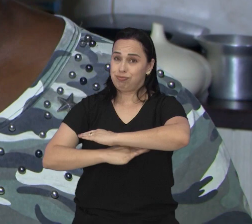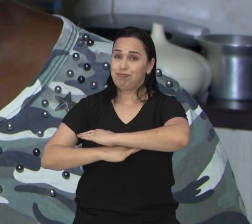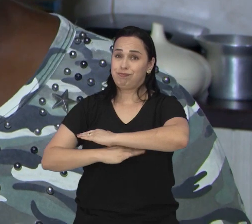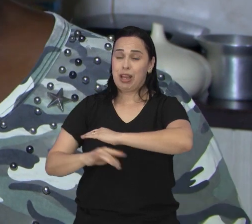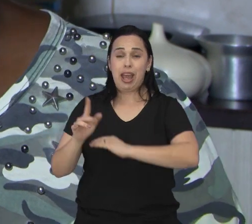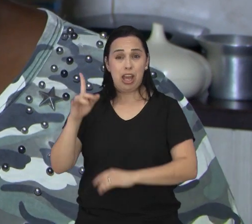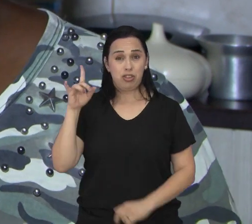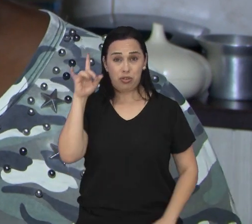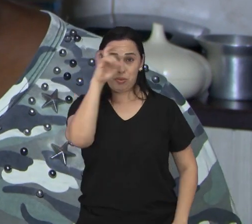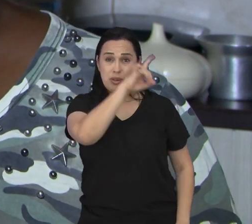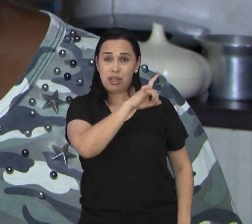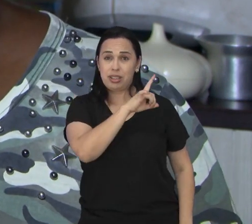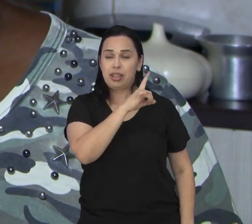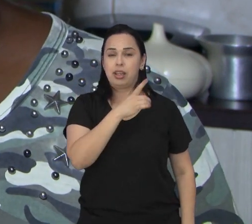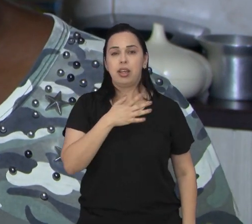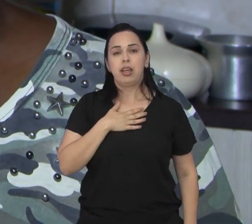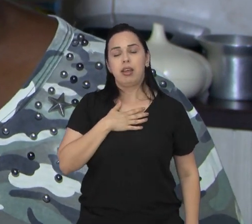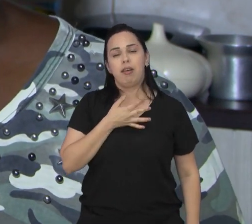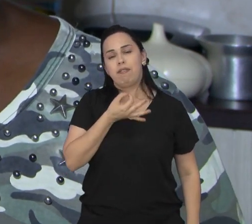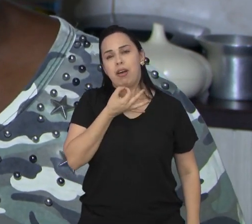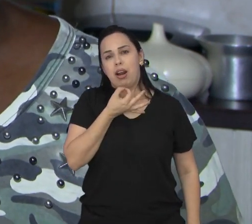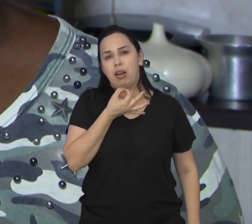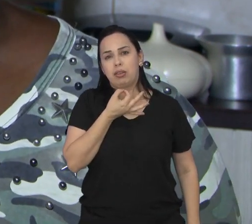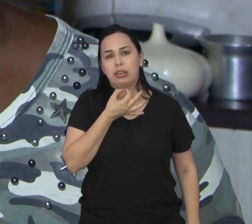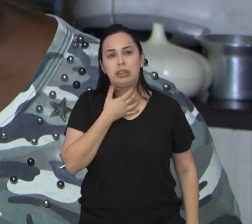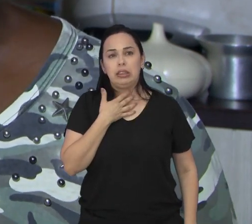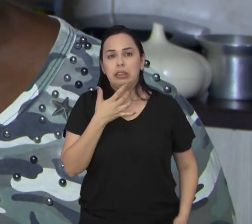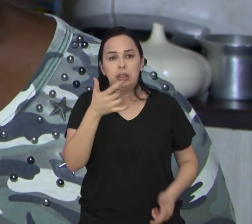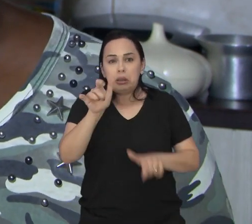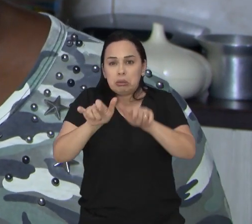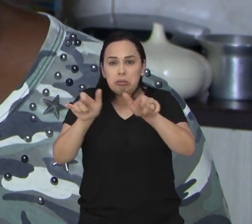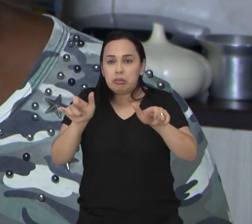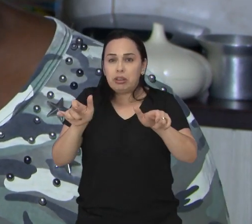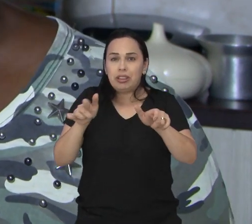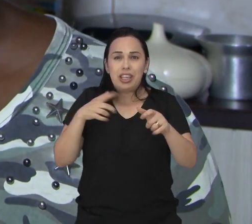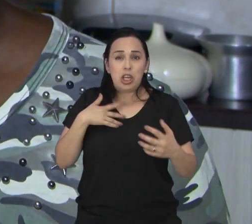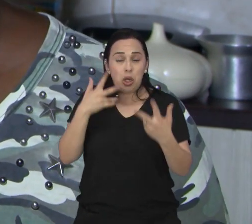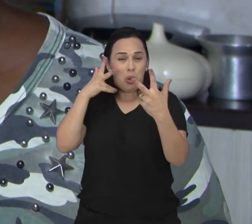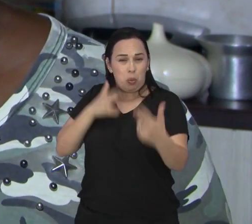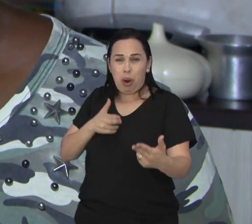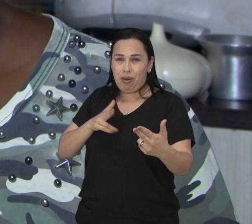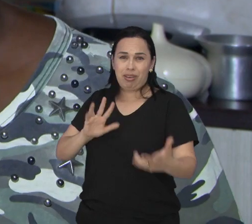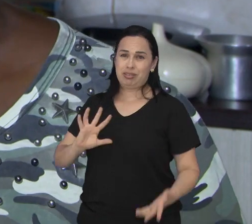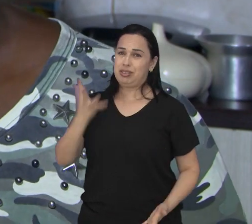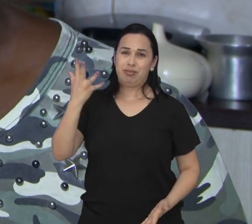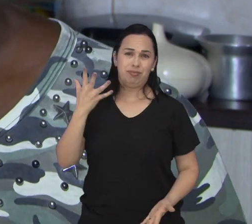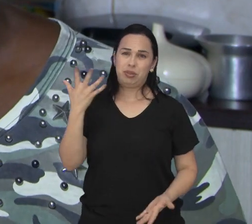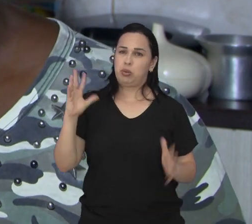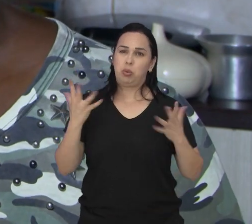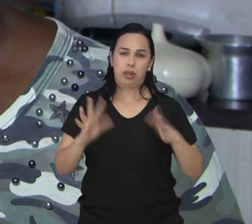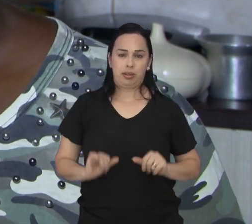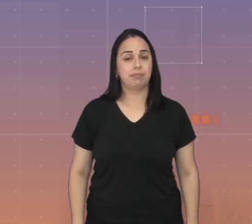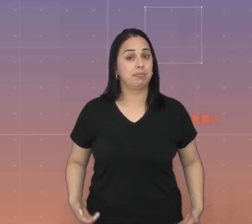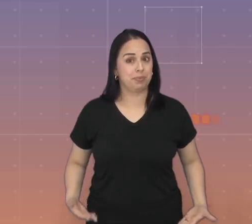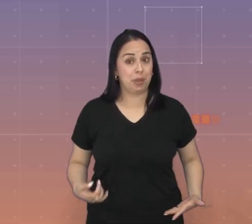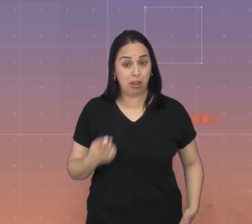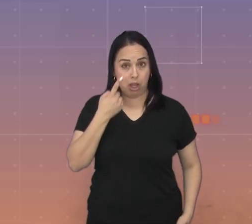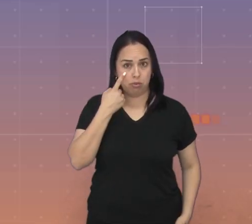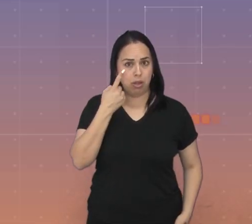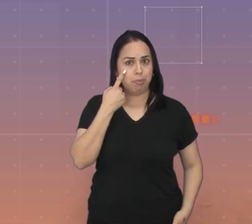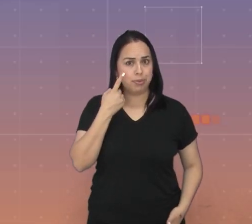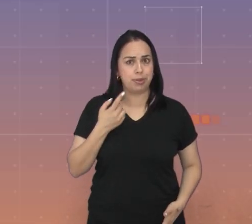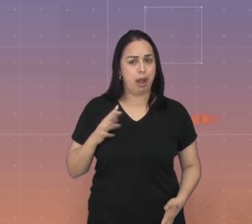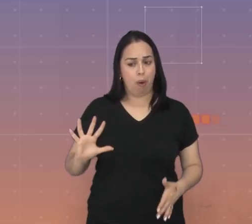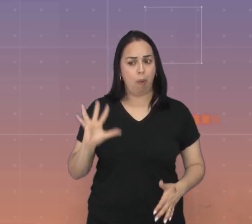É difícil, mas eu falo assim que eu não gostaria, não desejo para ninguém e não gostaria de passar de novo. E vimos